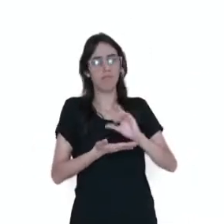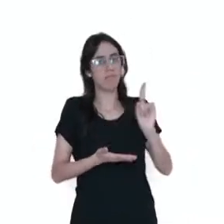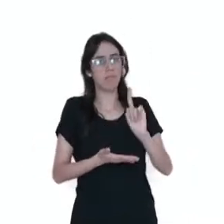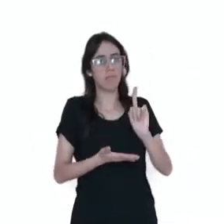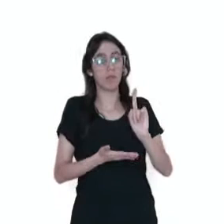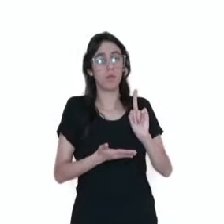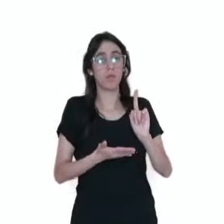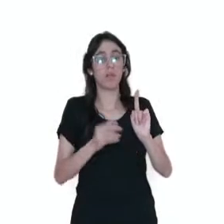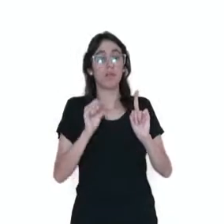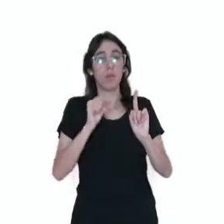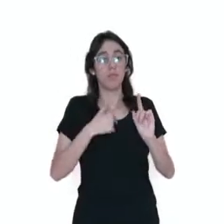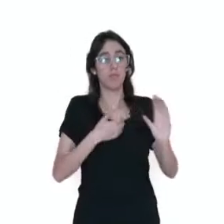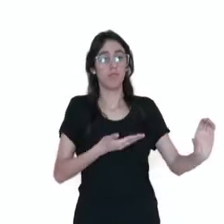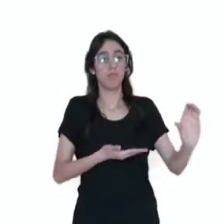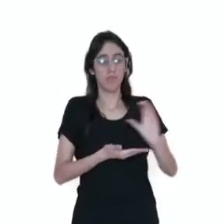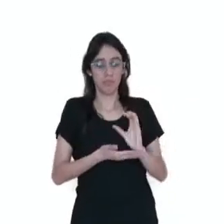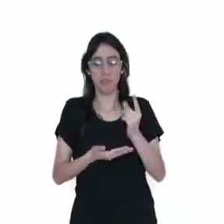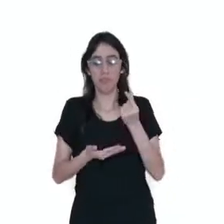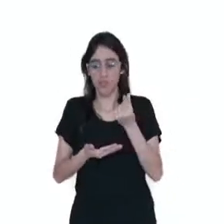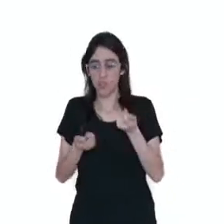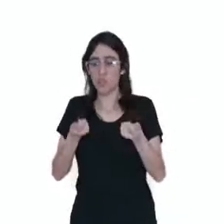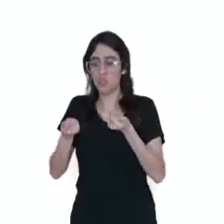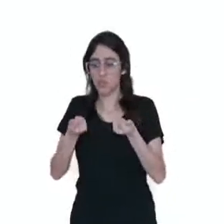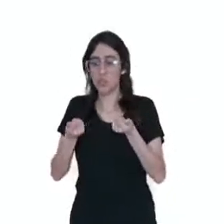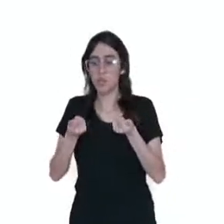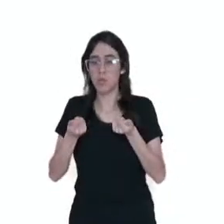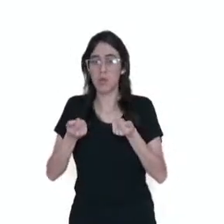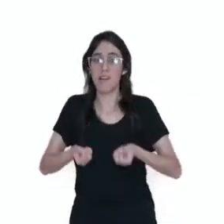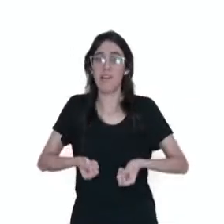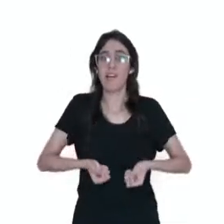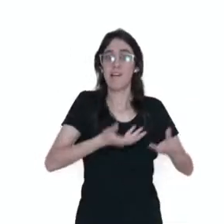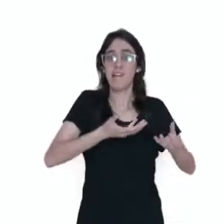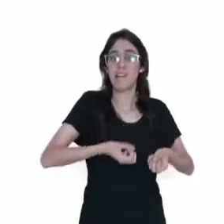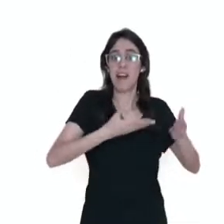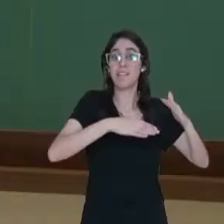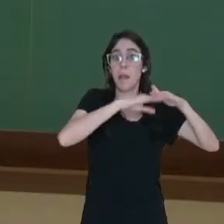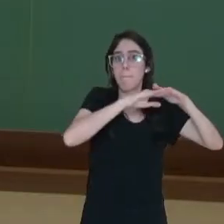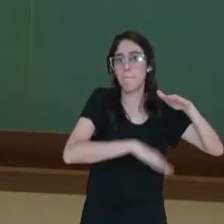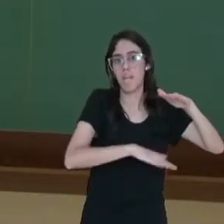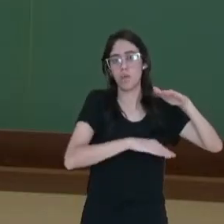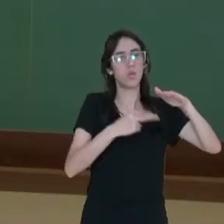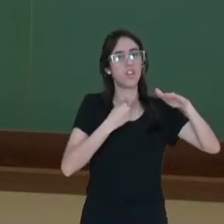gastar o tanto de dinheiro que entra, não pode gastar além disso.